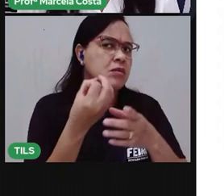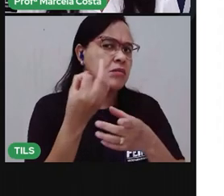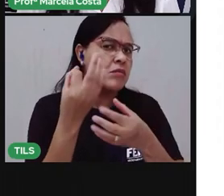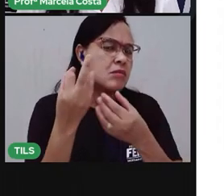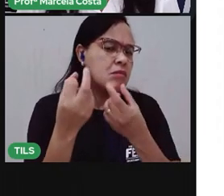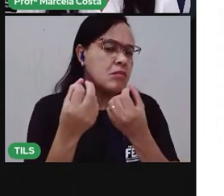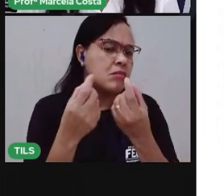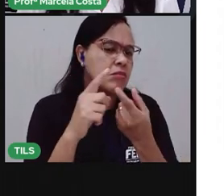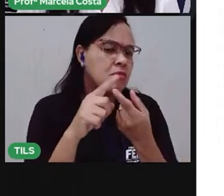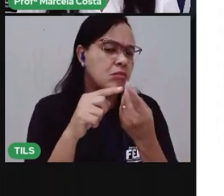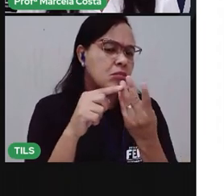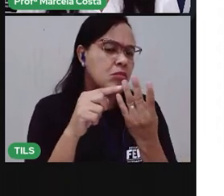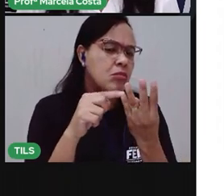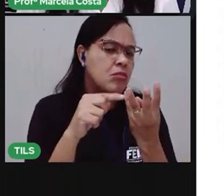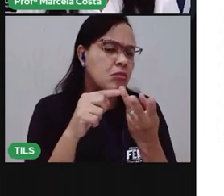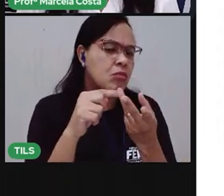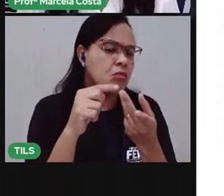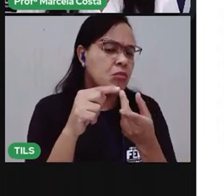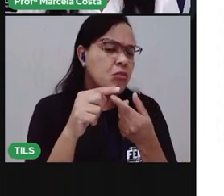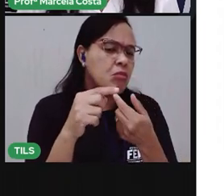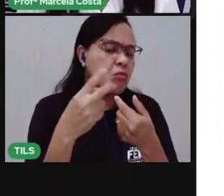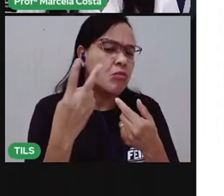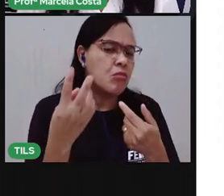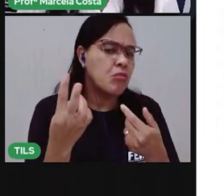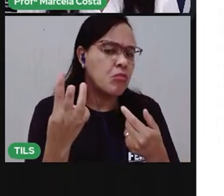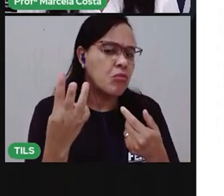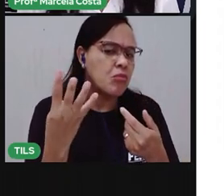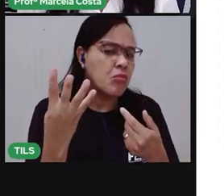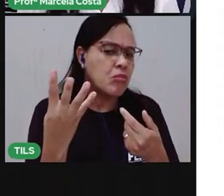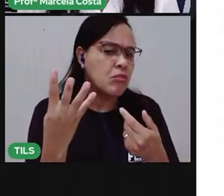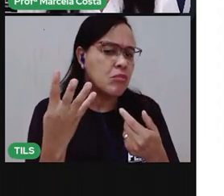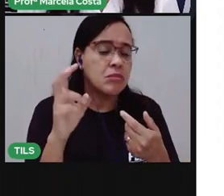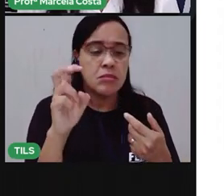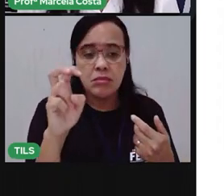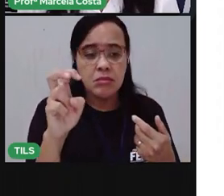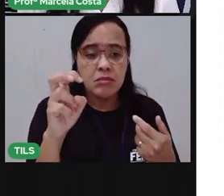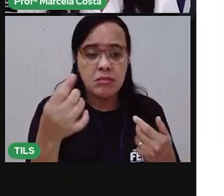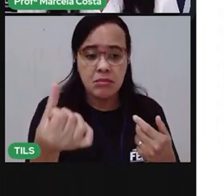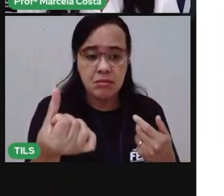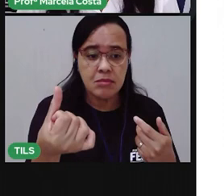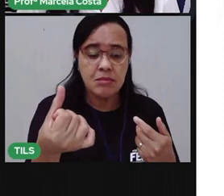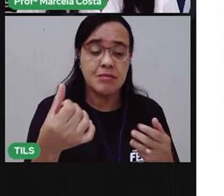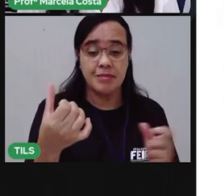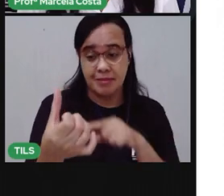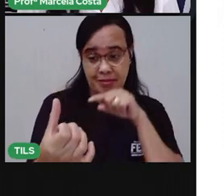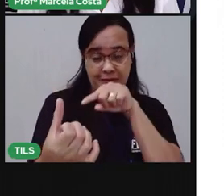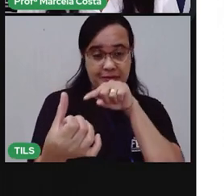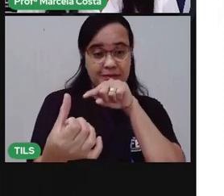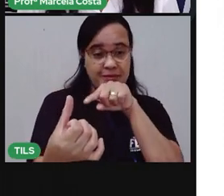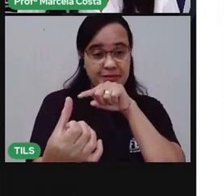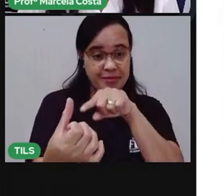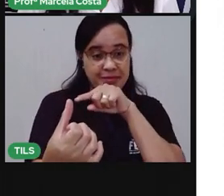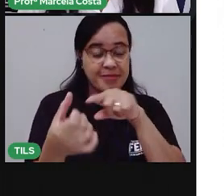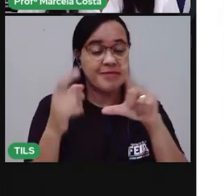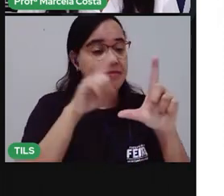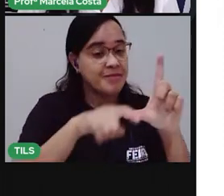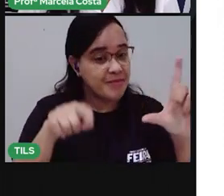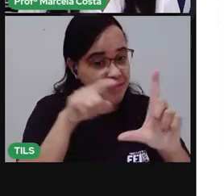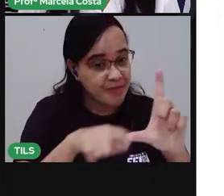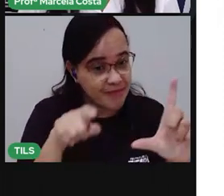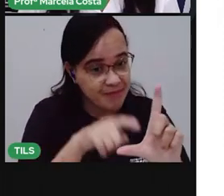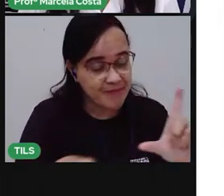uma duas três quatro cinco seis seis